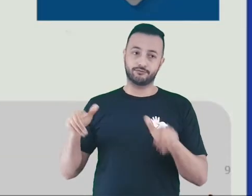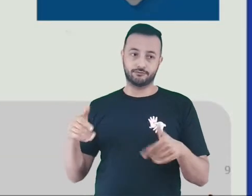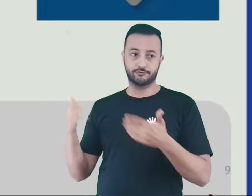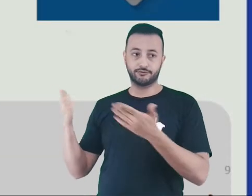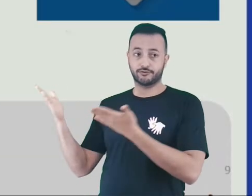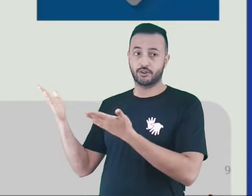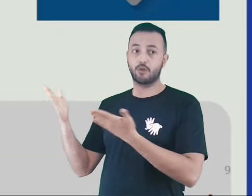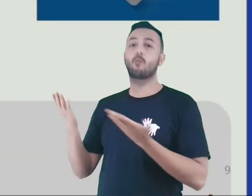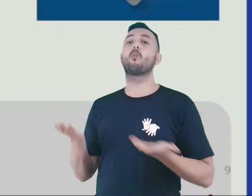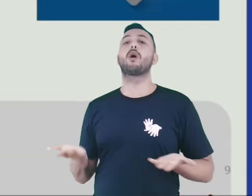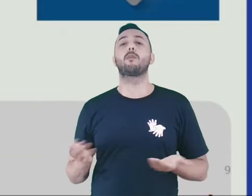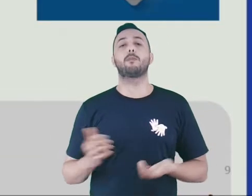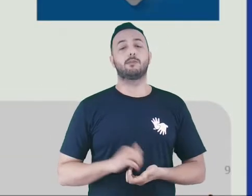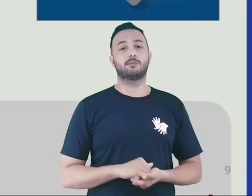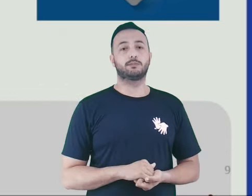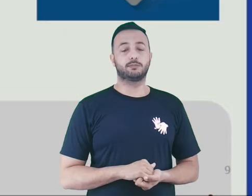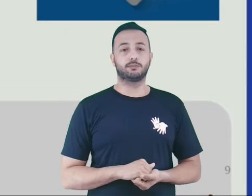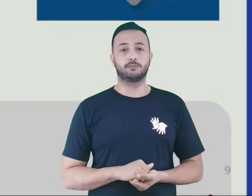quais são eles.